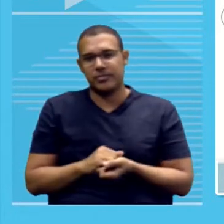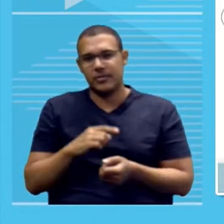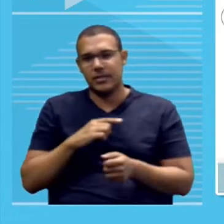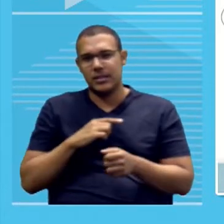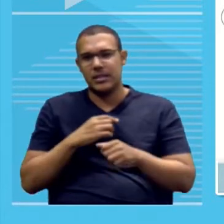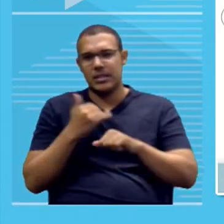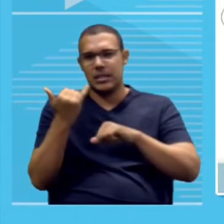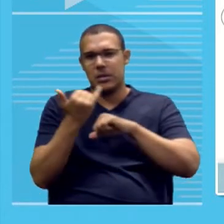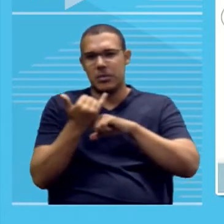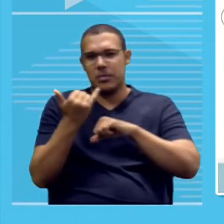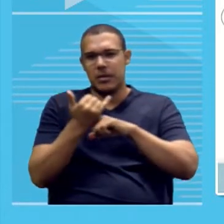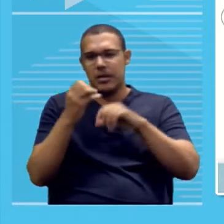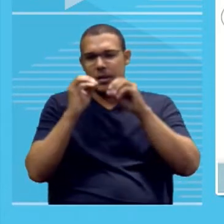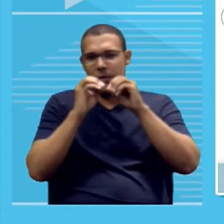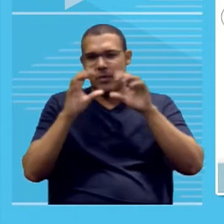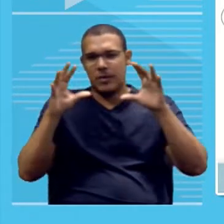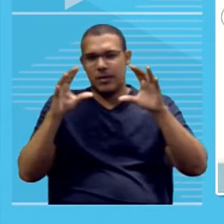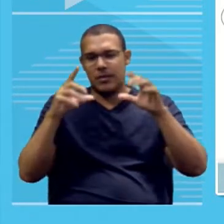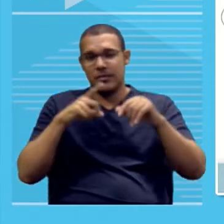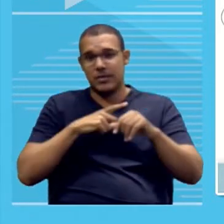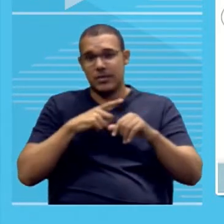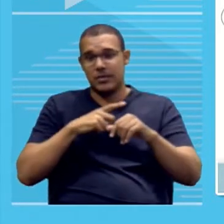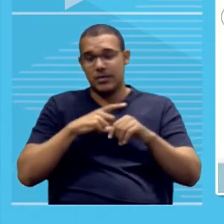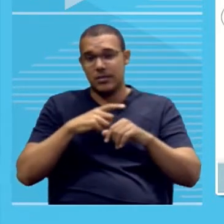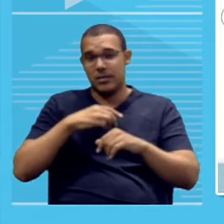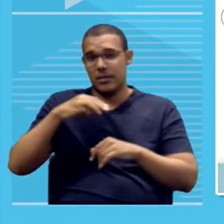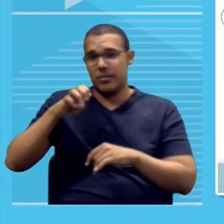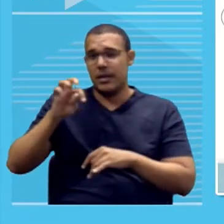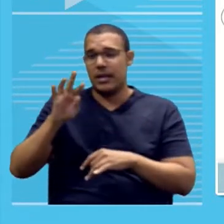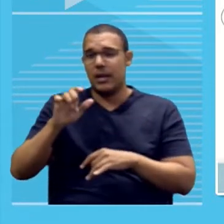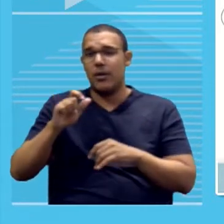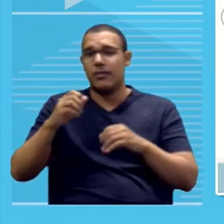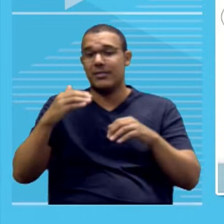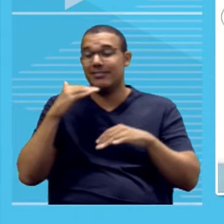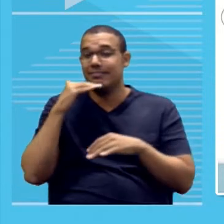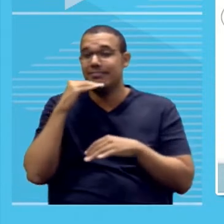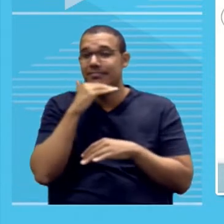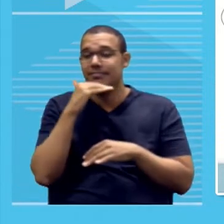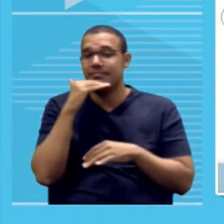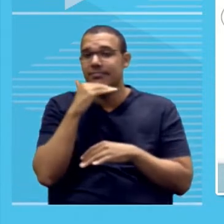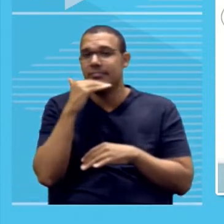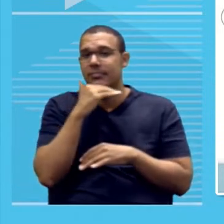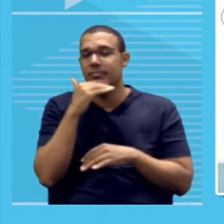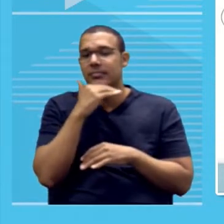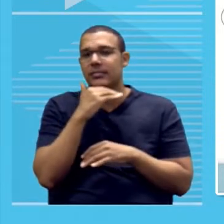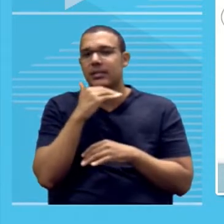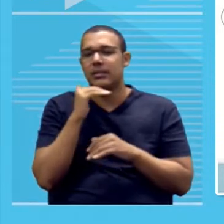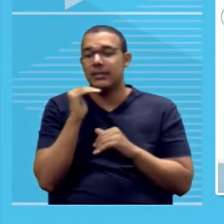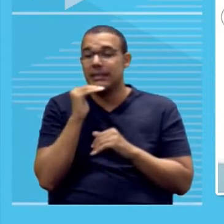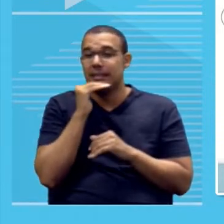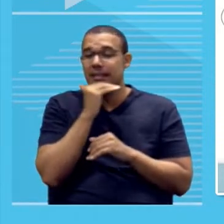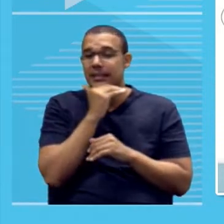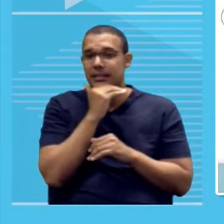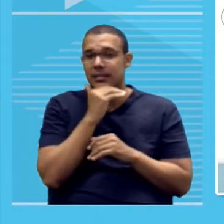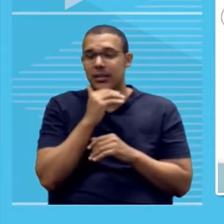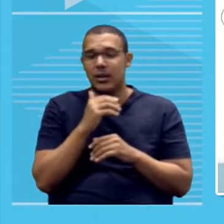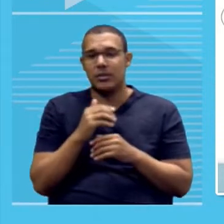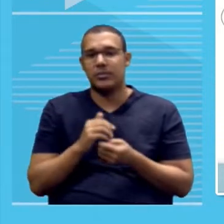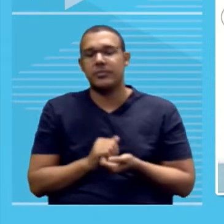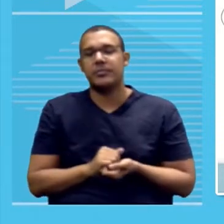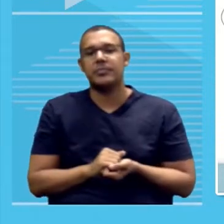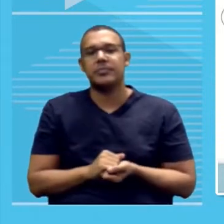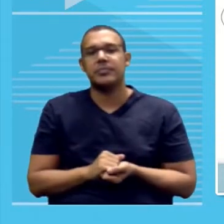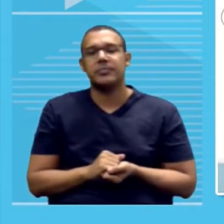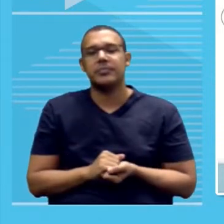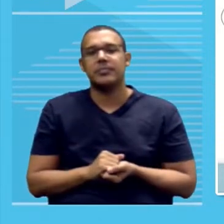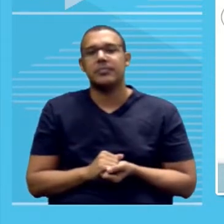metal incandescente, você tem um metal que foi muito aquecido. E aquele metal, quando muito aquecido, todo metal quando muito